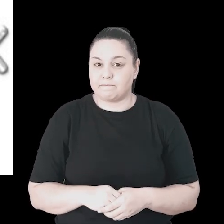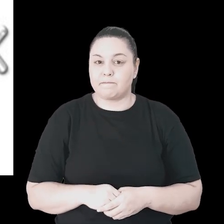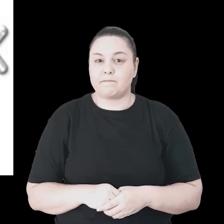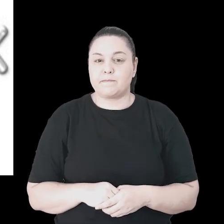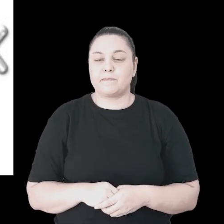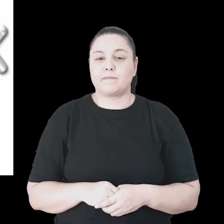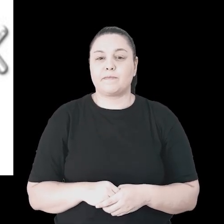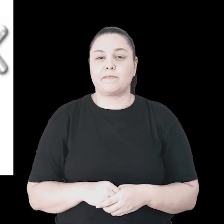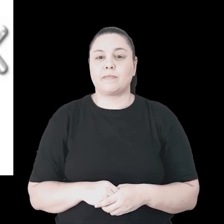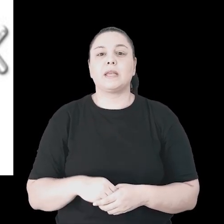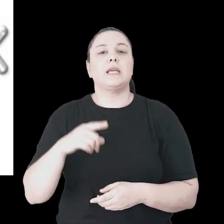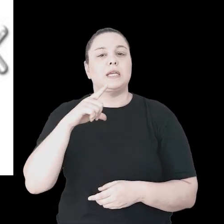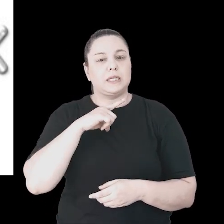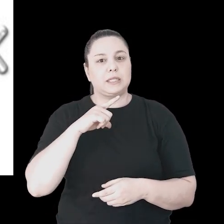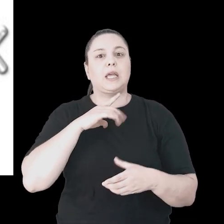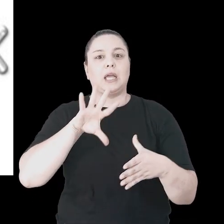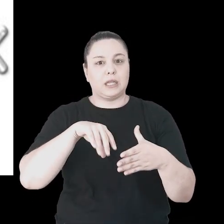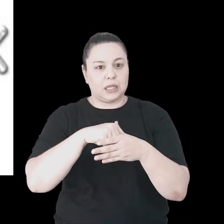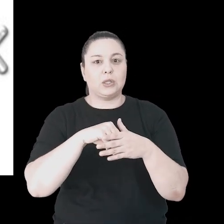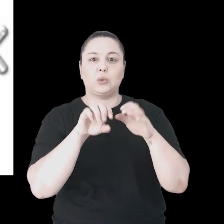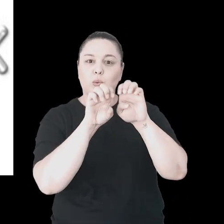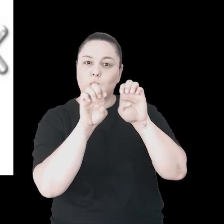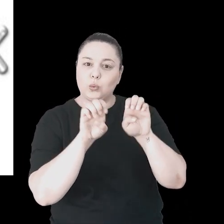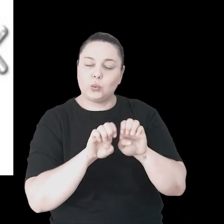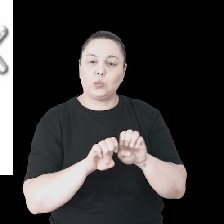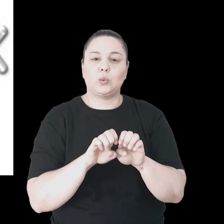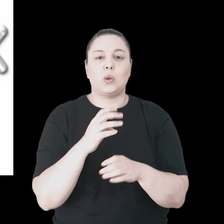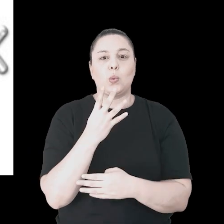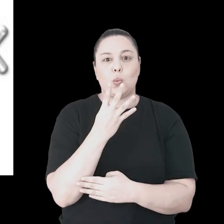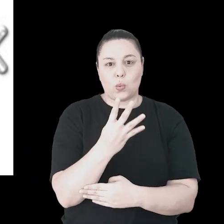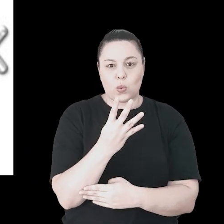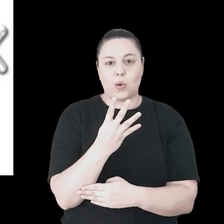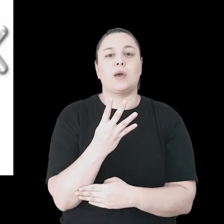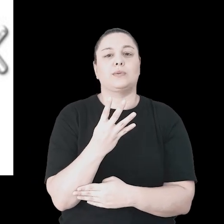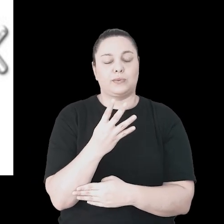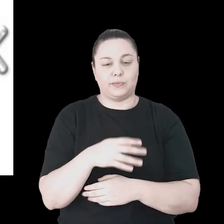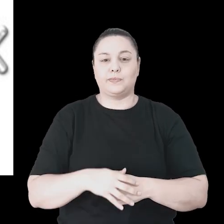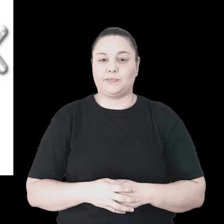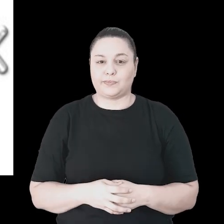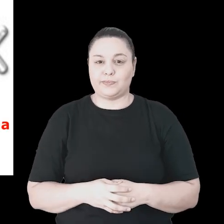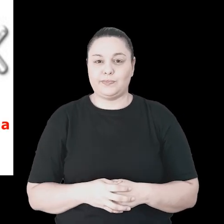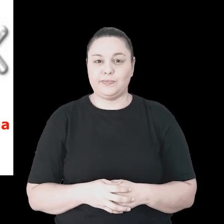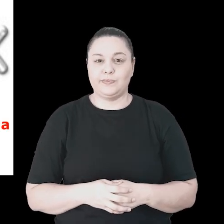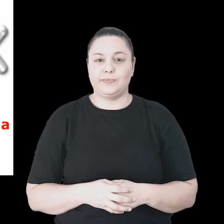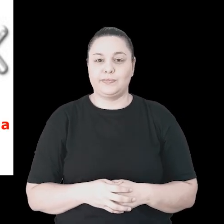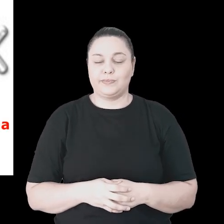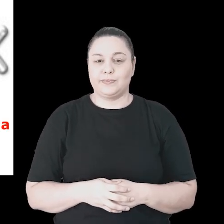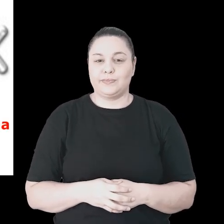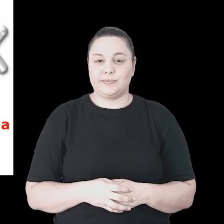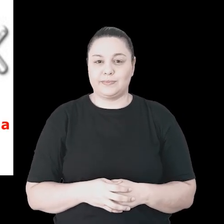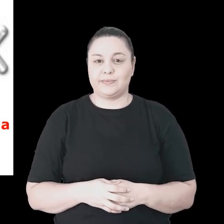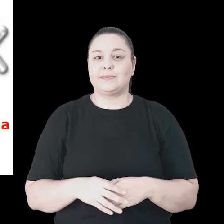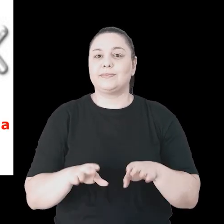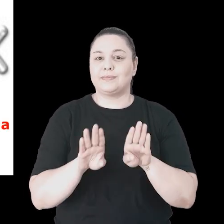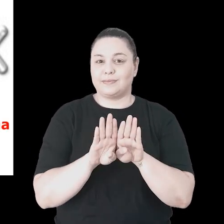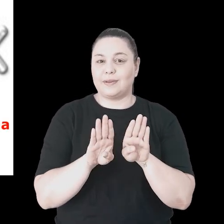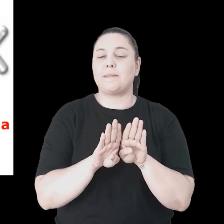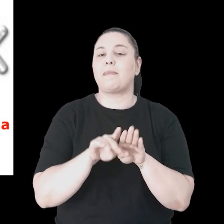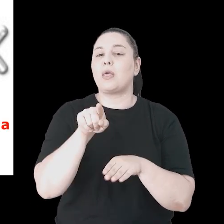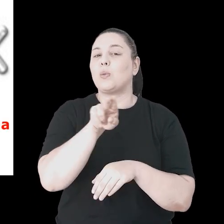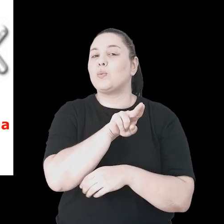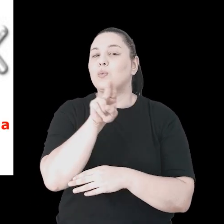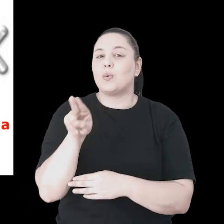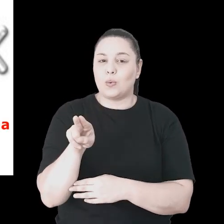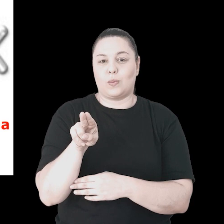um arranjo de folha plissada, com uma alfa-hélice contendo cromóforo, 4 para